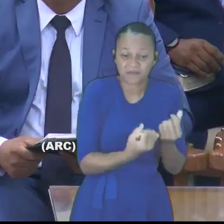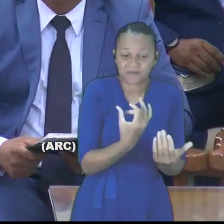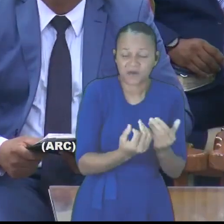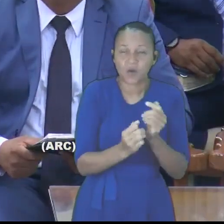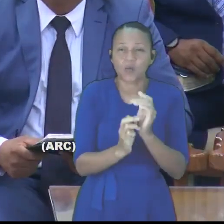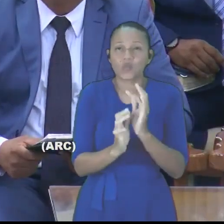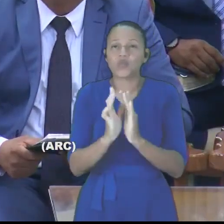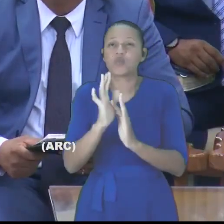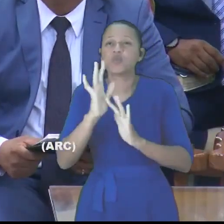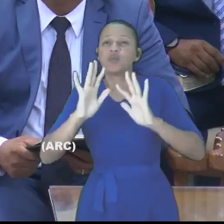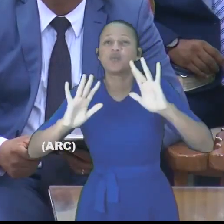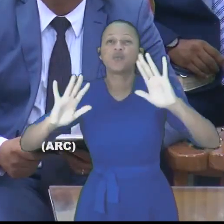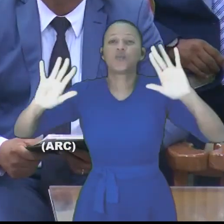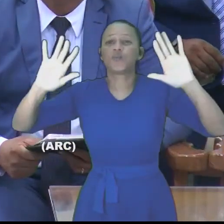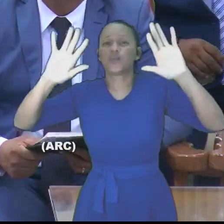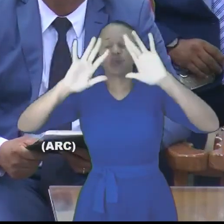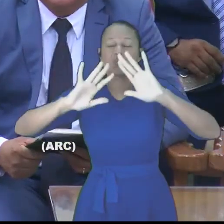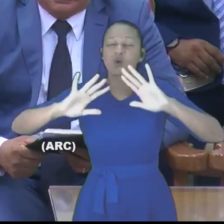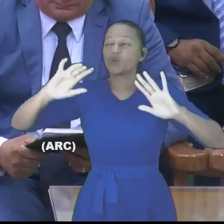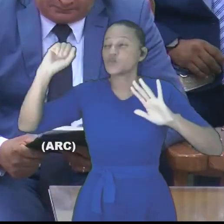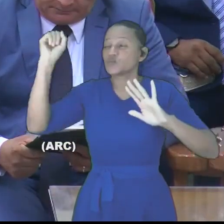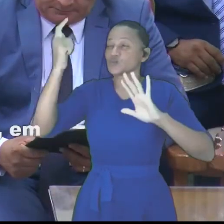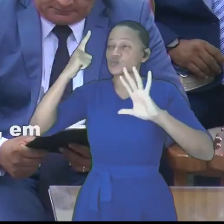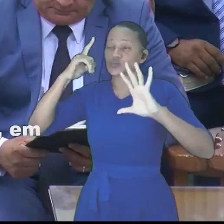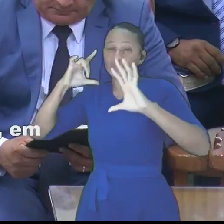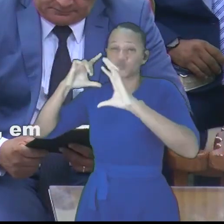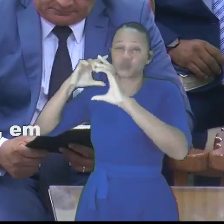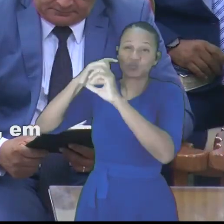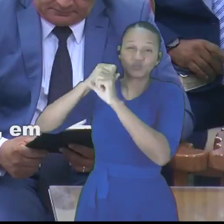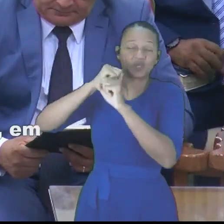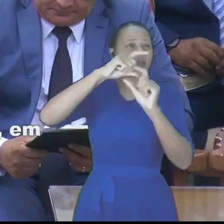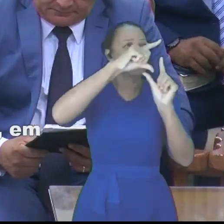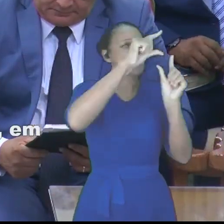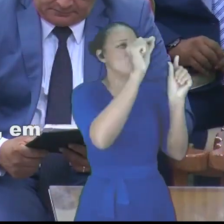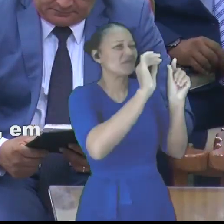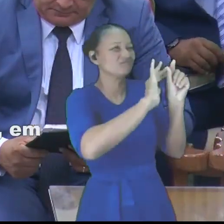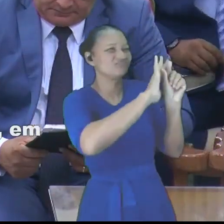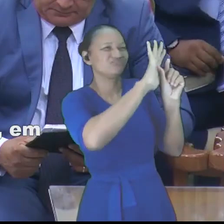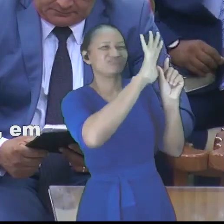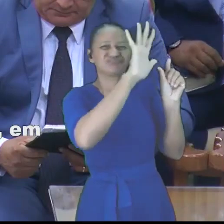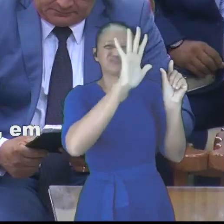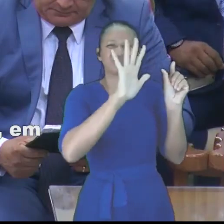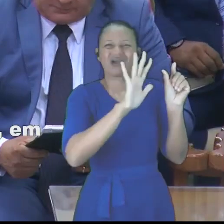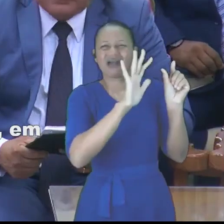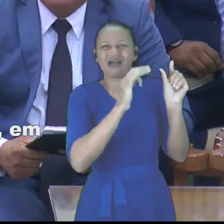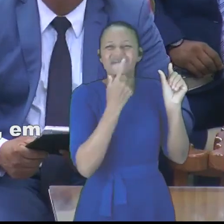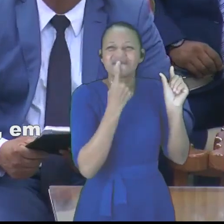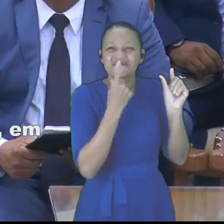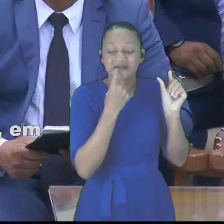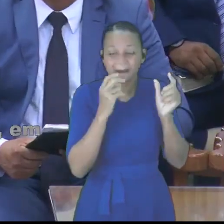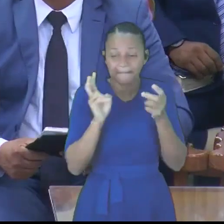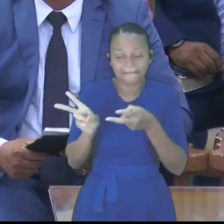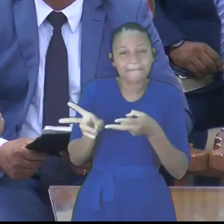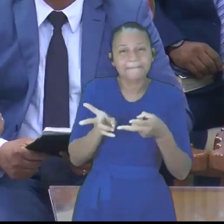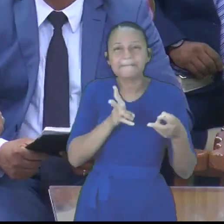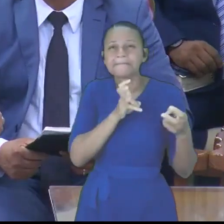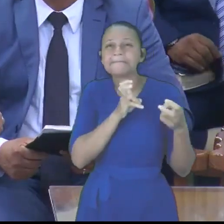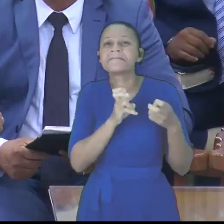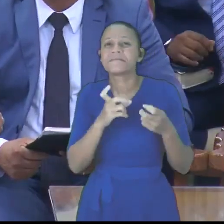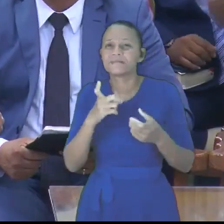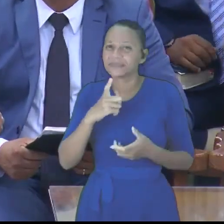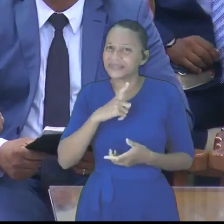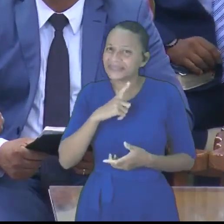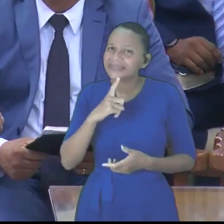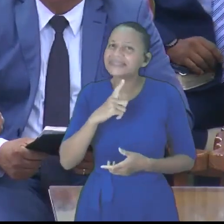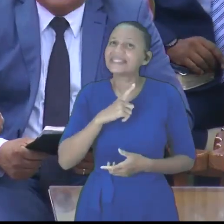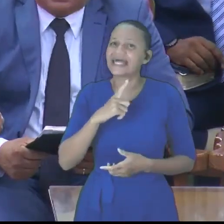vapor de fumaça. O sol se escurecerá em trevas e a lua em sangue. Observe que essa palavra está no texto